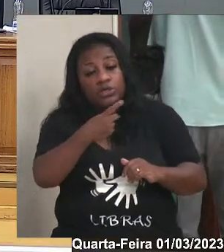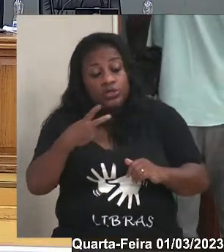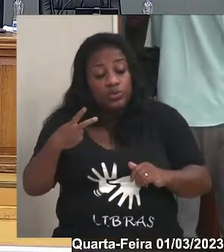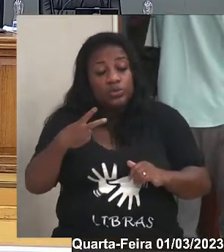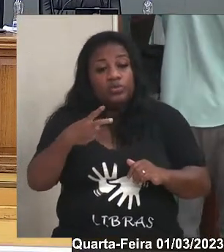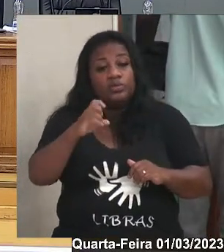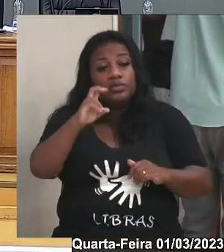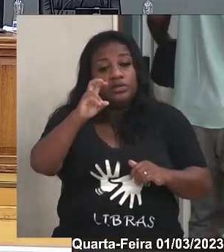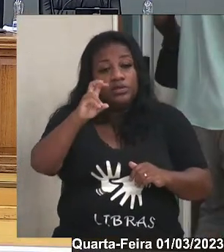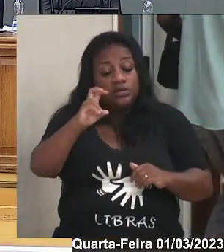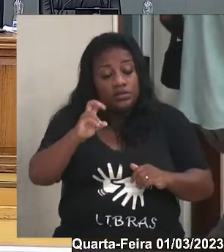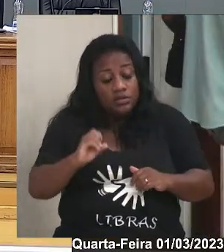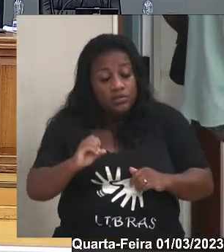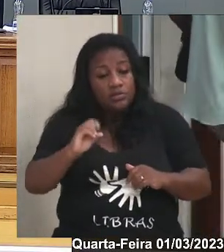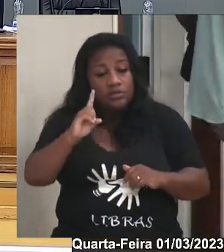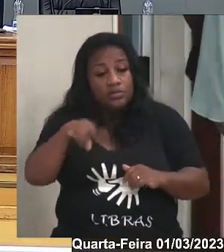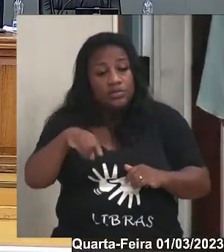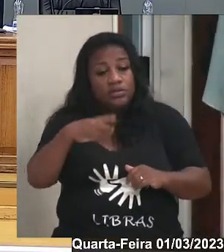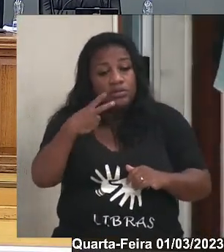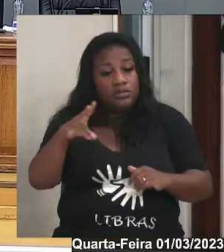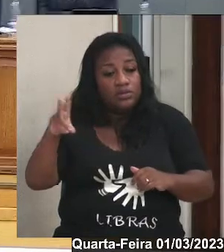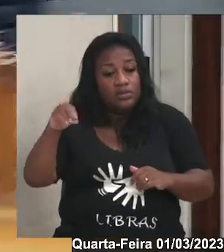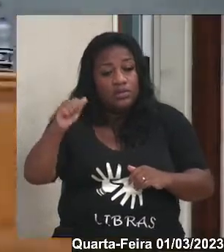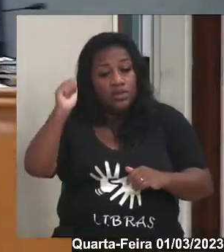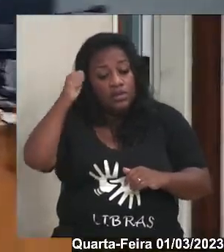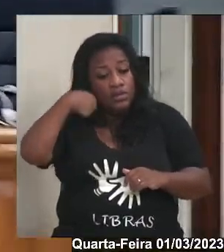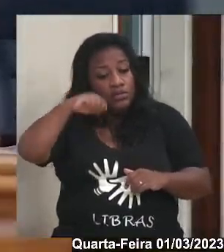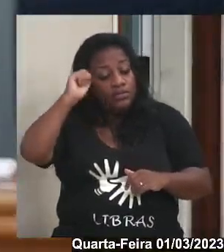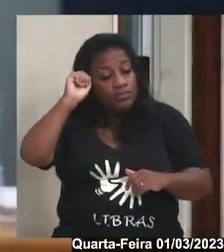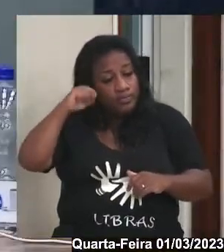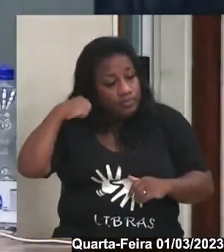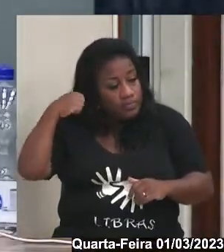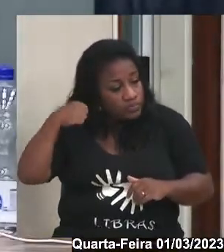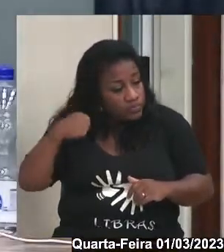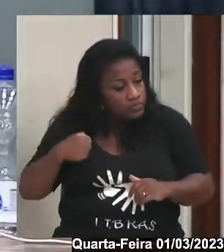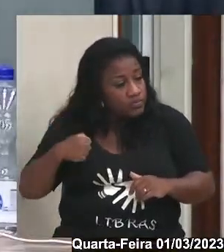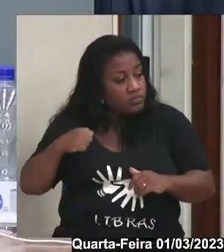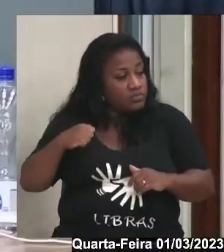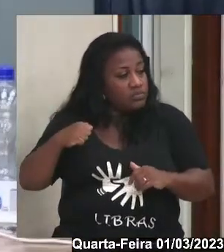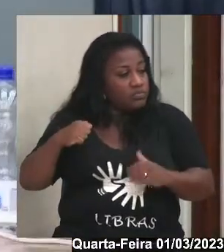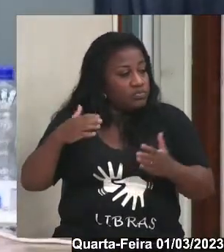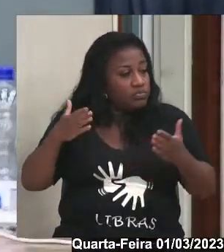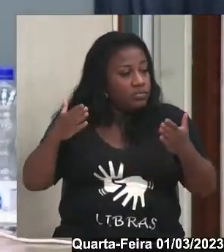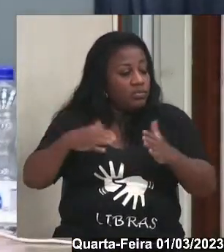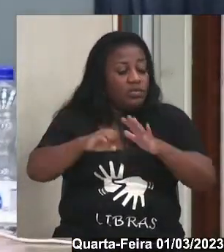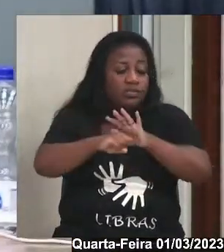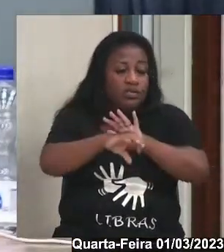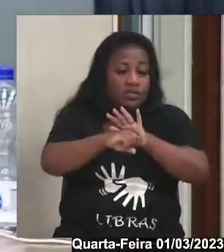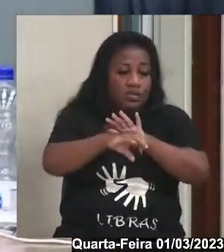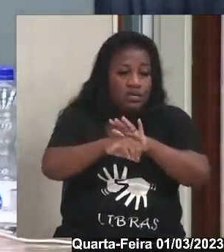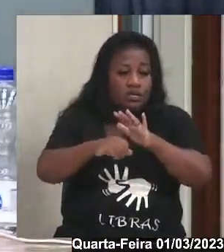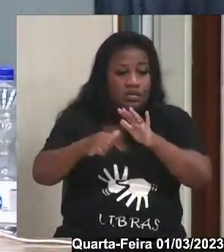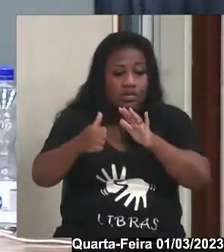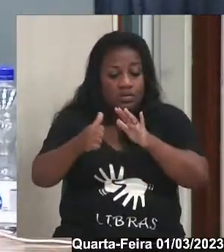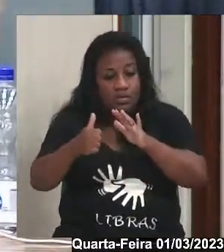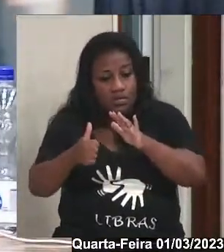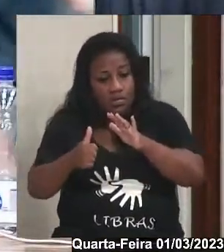12 e 50/2023, de autoria da vereadora Aline Santos. Indicação de autoria da vereadora Aline Santos. Indicação